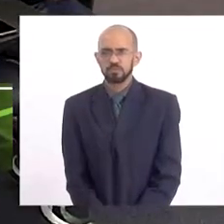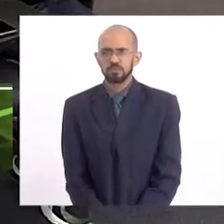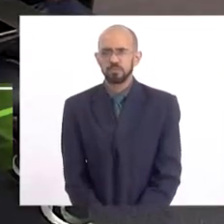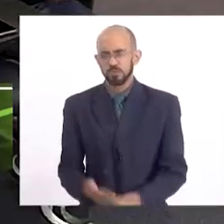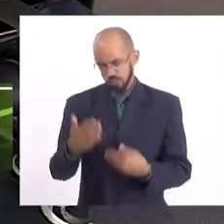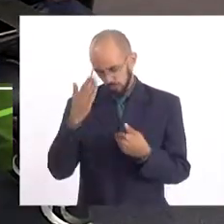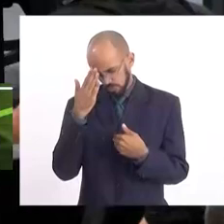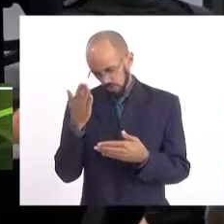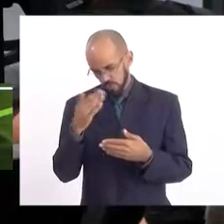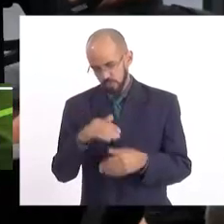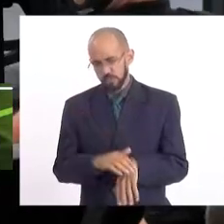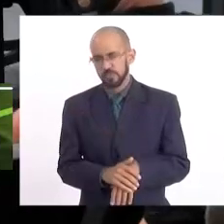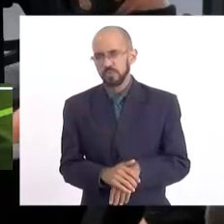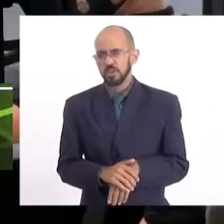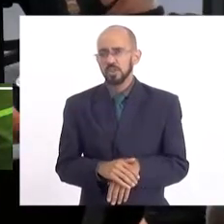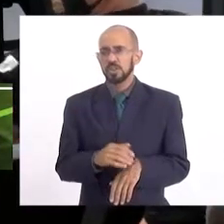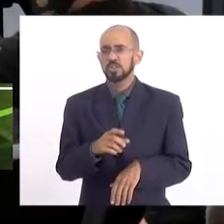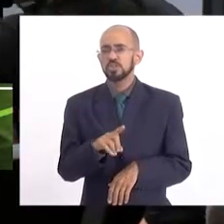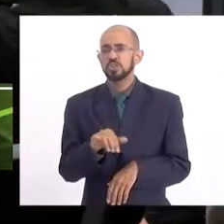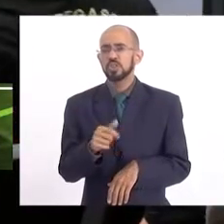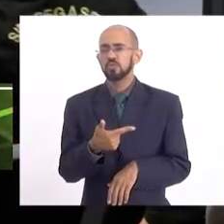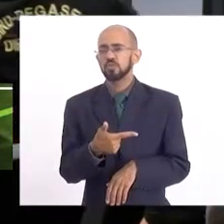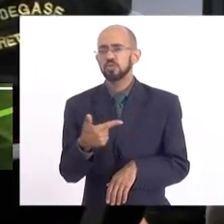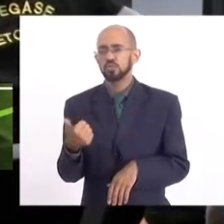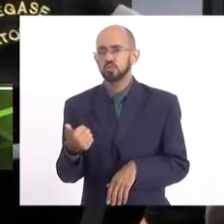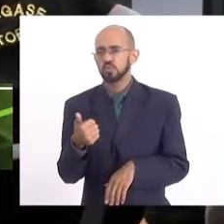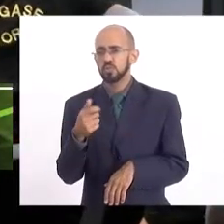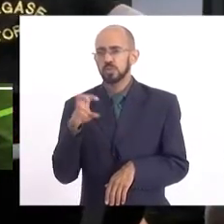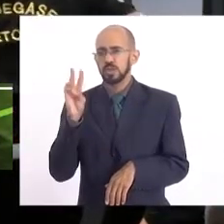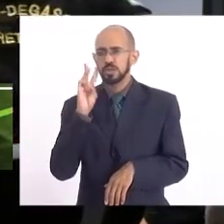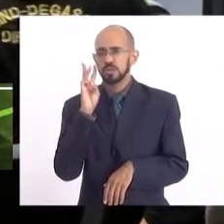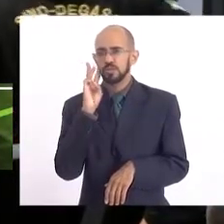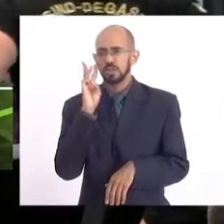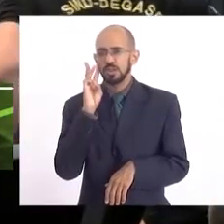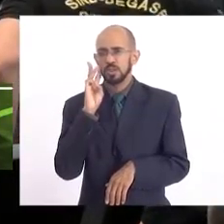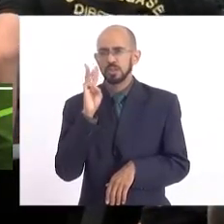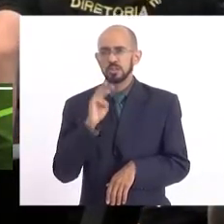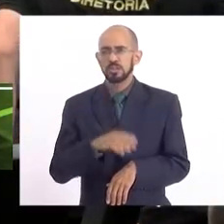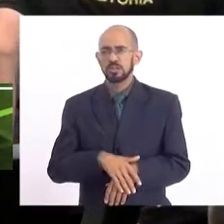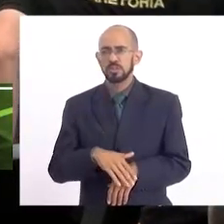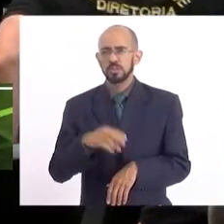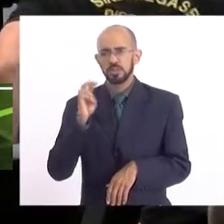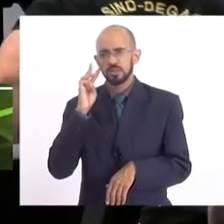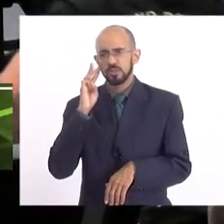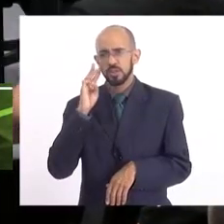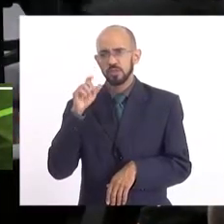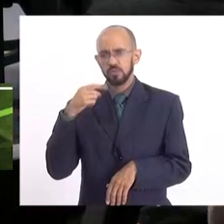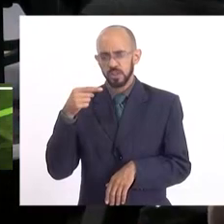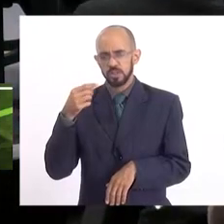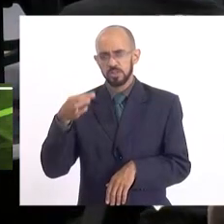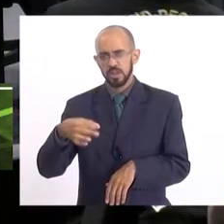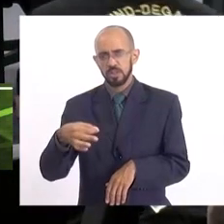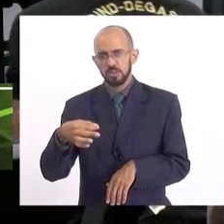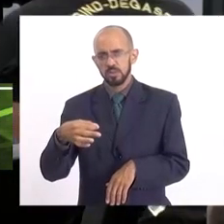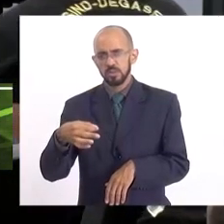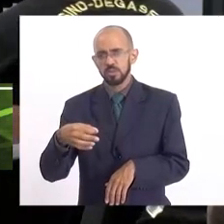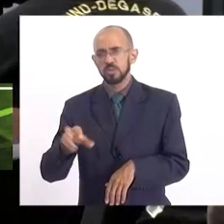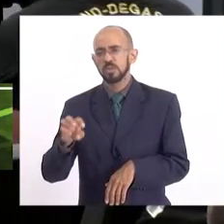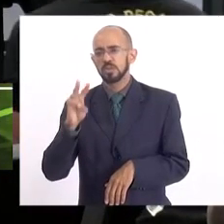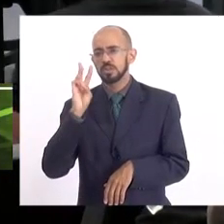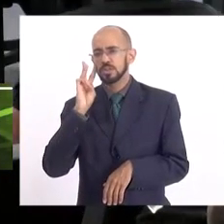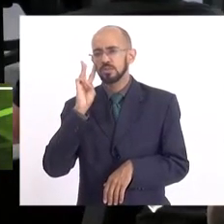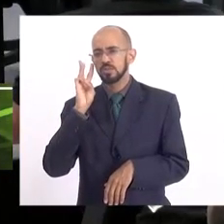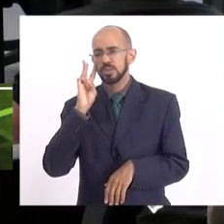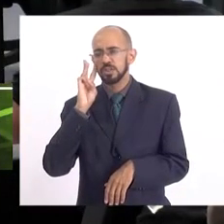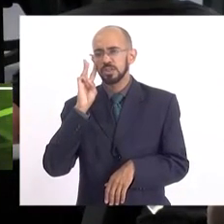obrigado. Dia 21, então, terça-feira. É a terça-feira próxima, né? Dia 21. Então, terça-feira que vem, dia